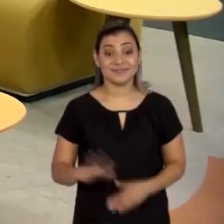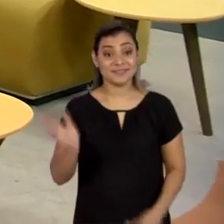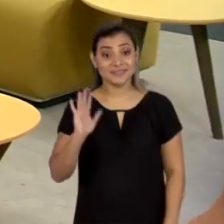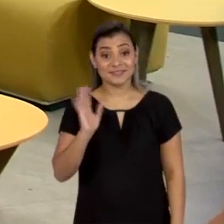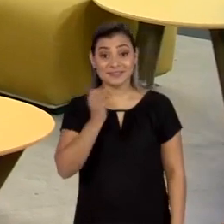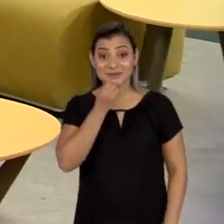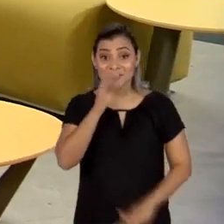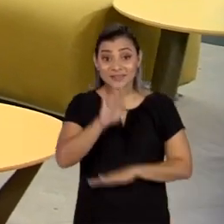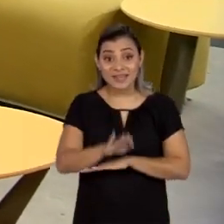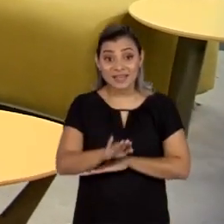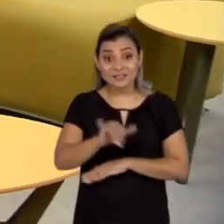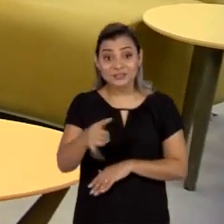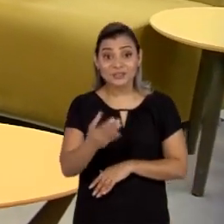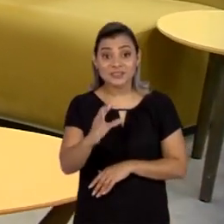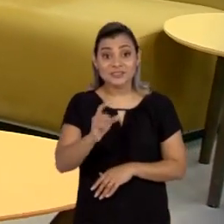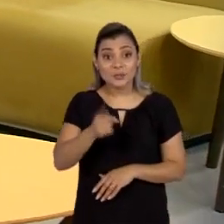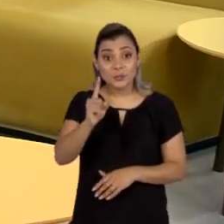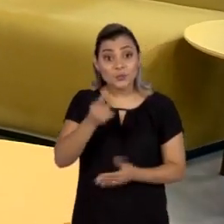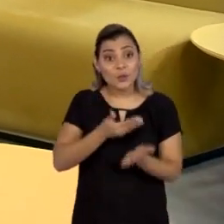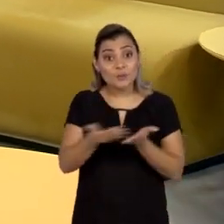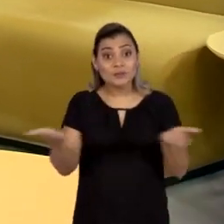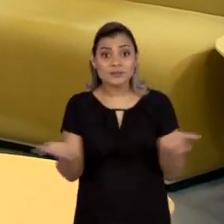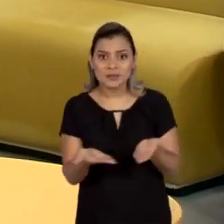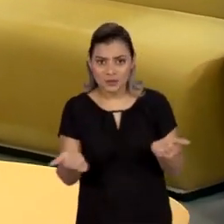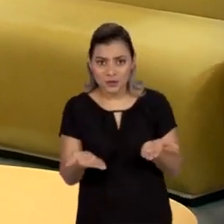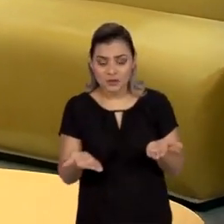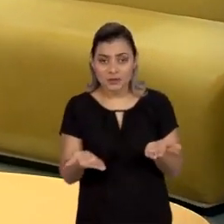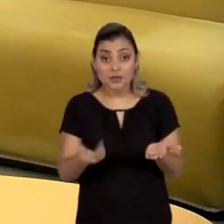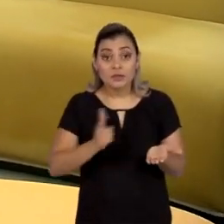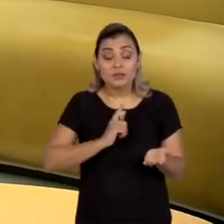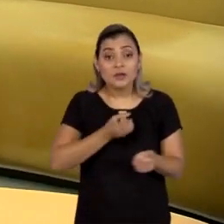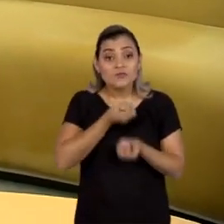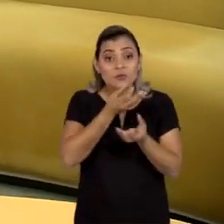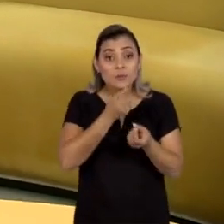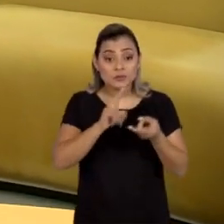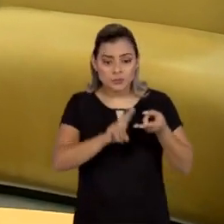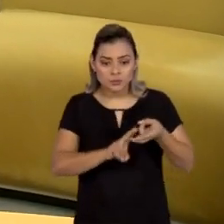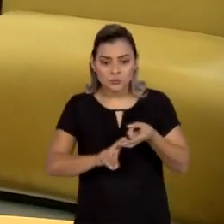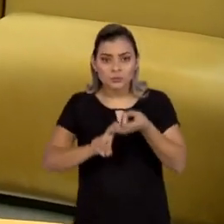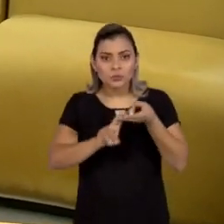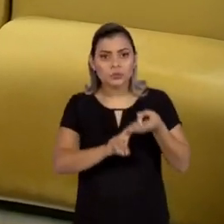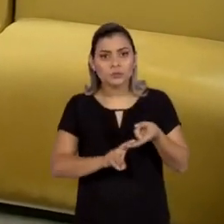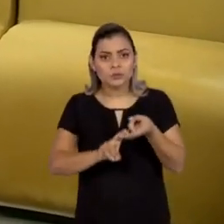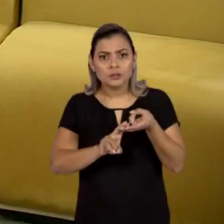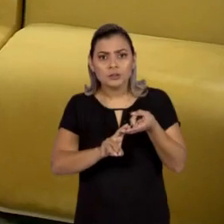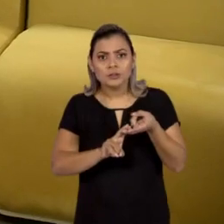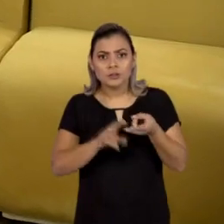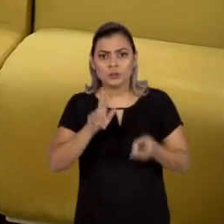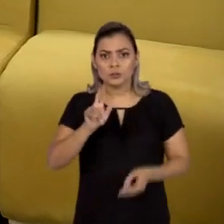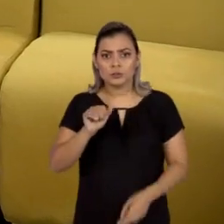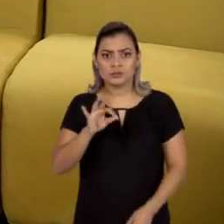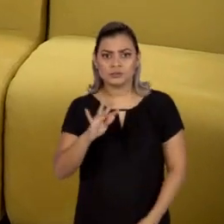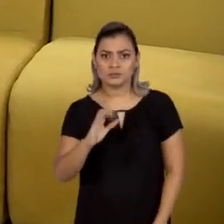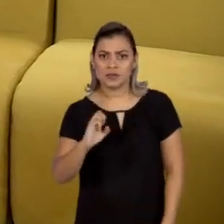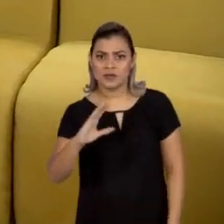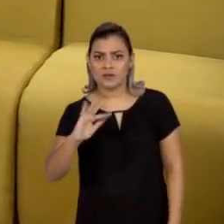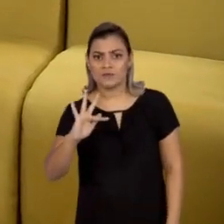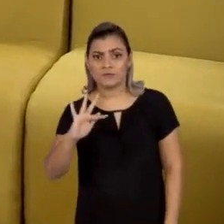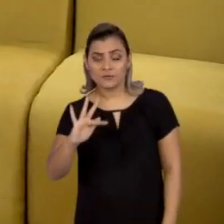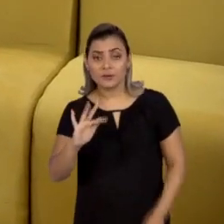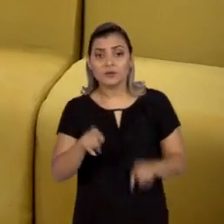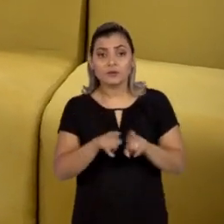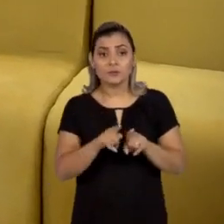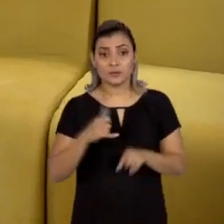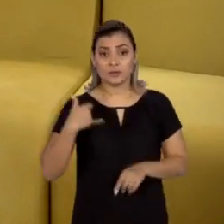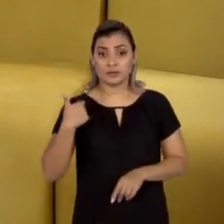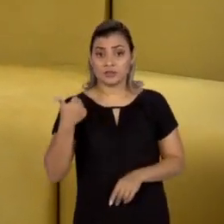Olá, boa tarde. O JC1 começa agora. Dados da Unicef mostram que 32 crianças e adolescentes de 10